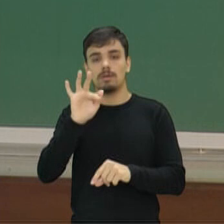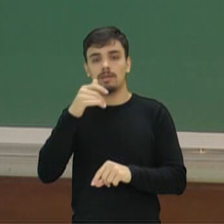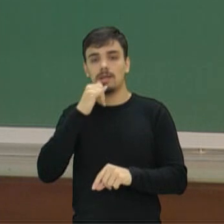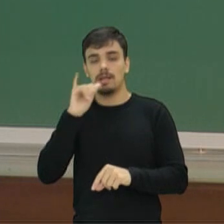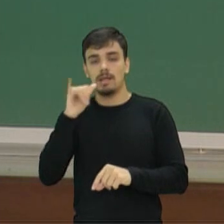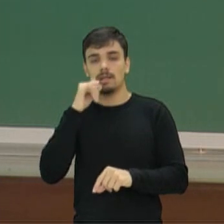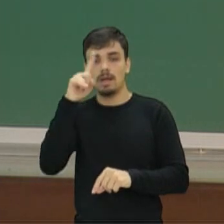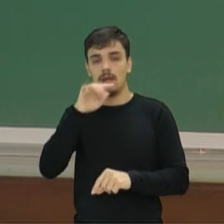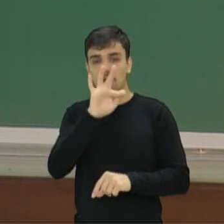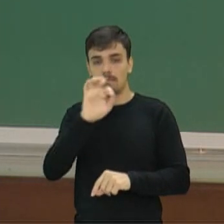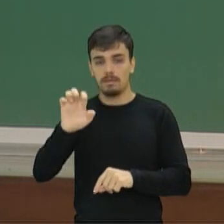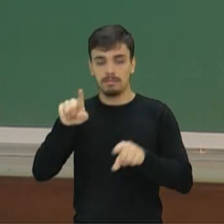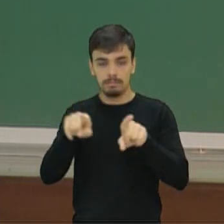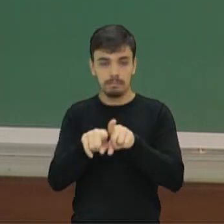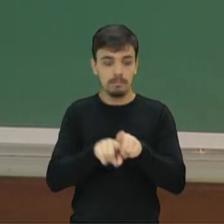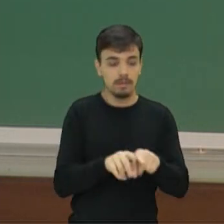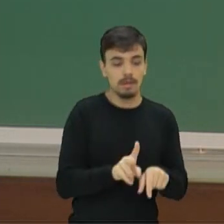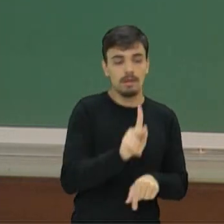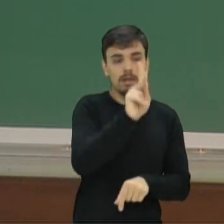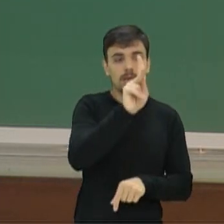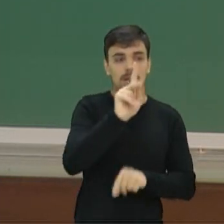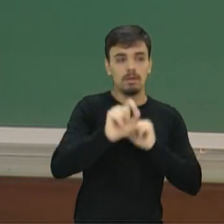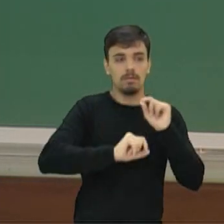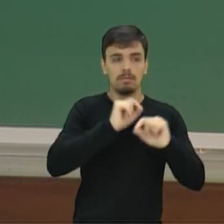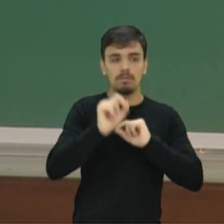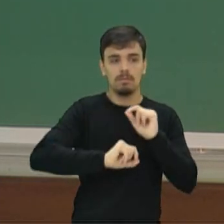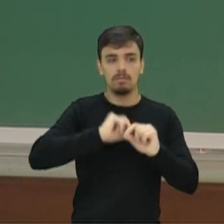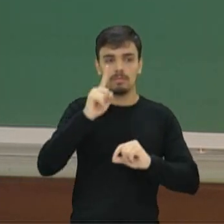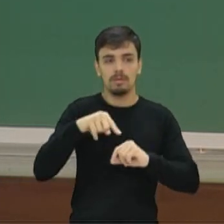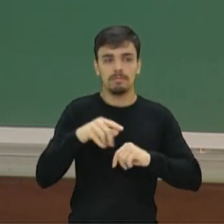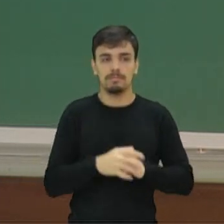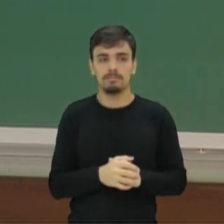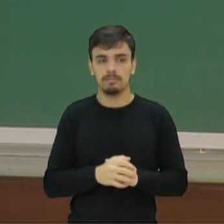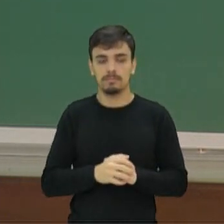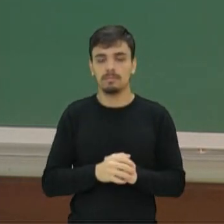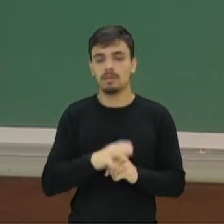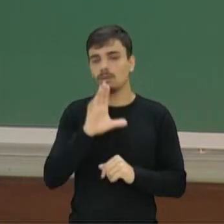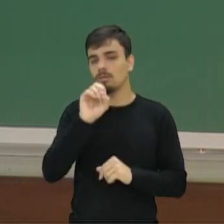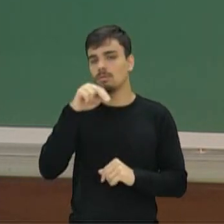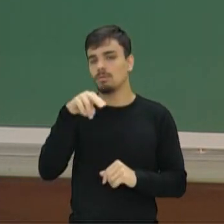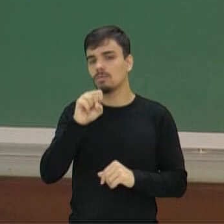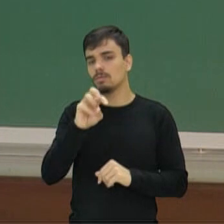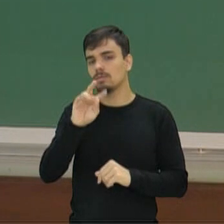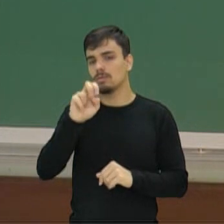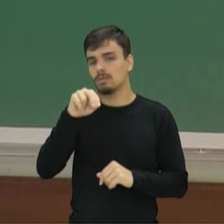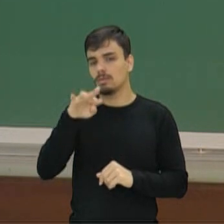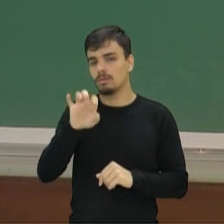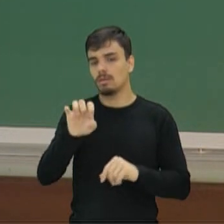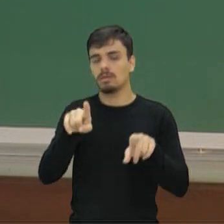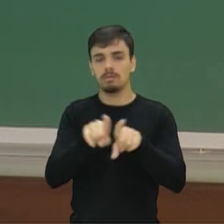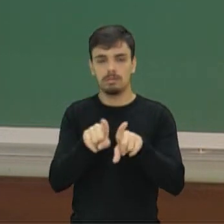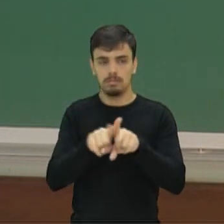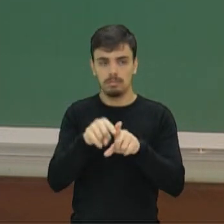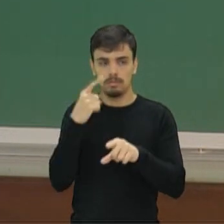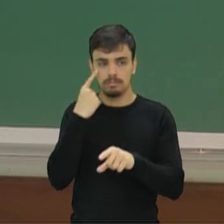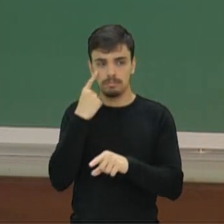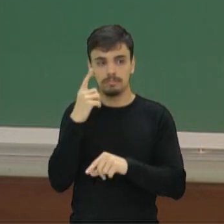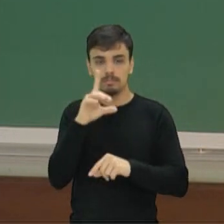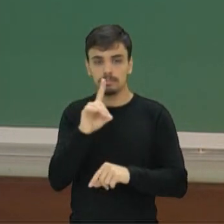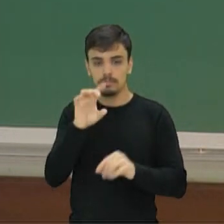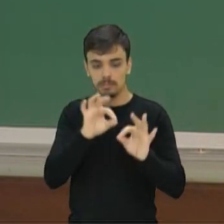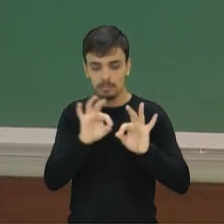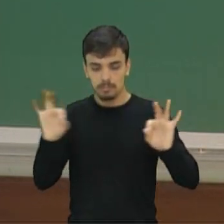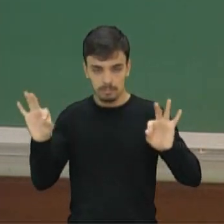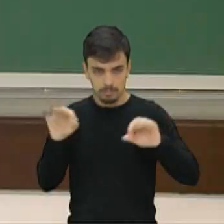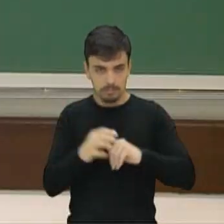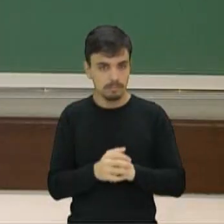o K é a constante eletrostática. O QA e o QB são cargas e o D é a